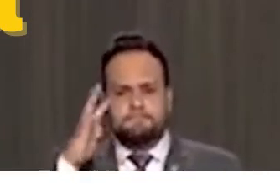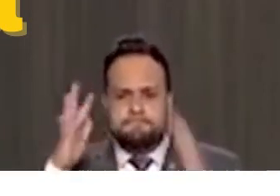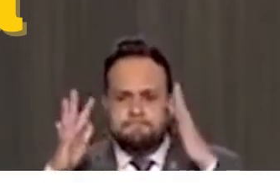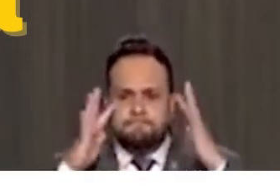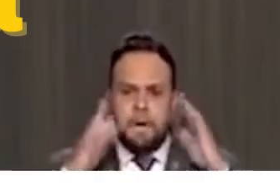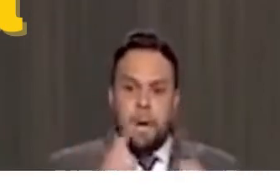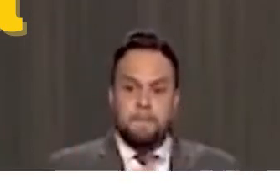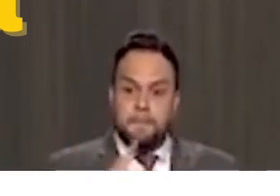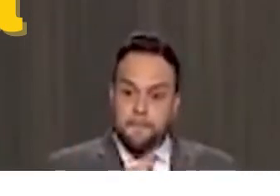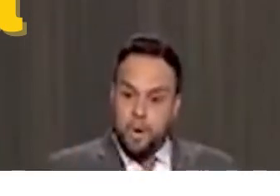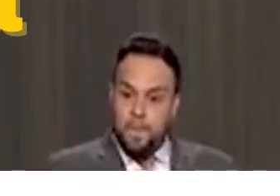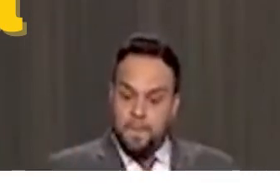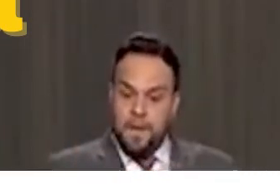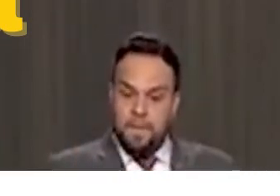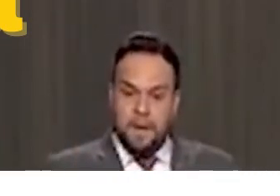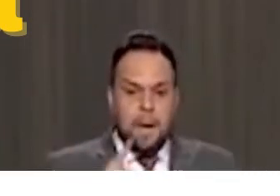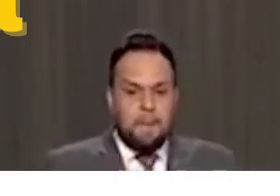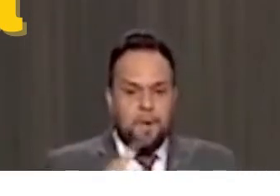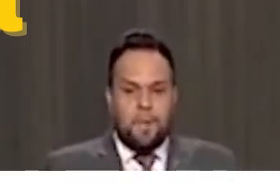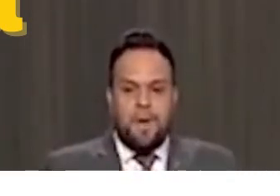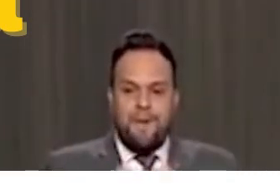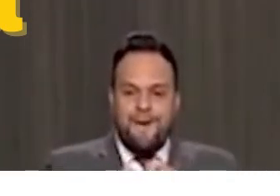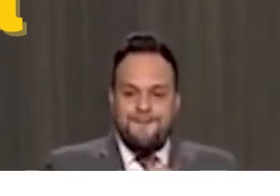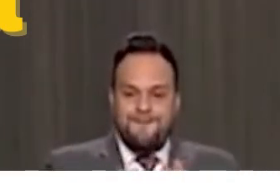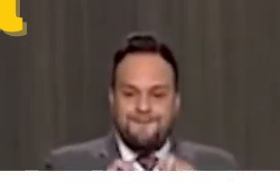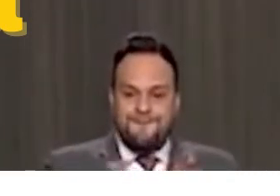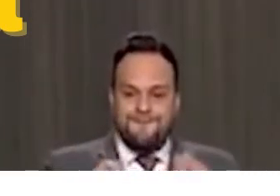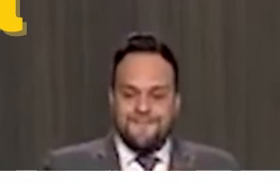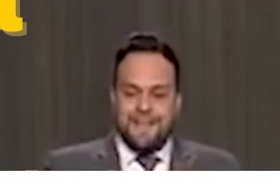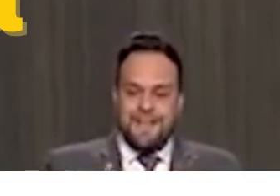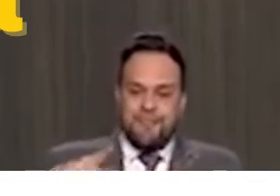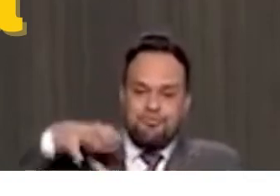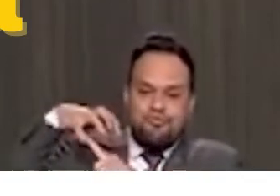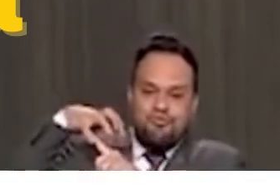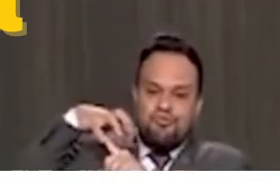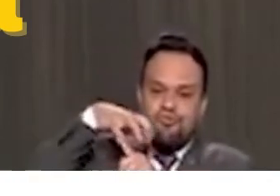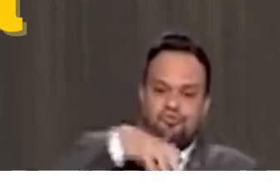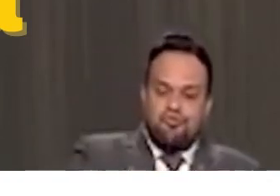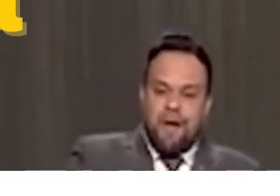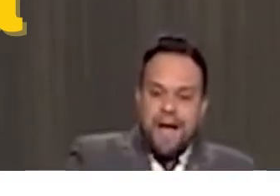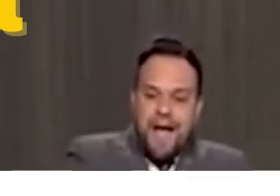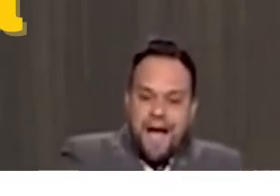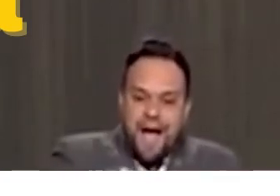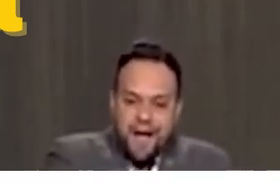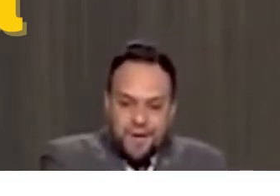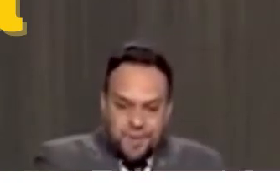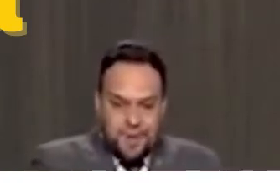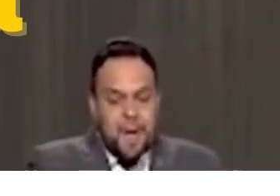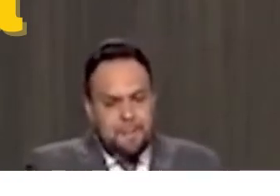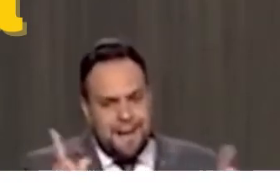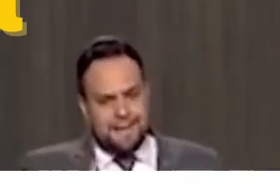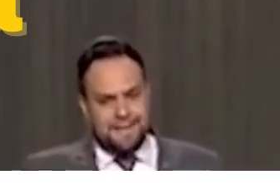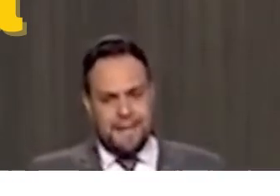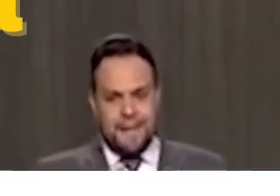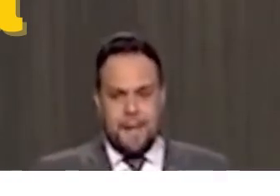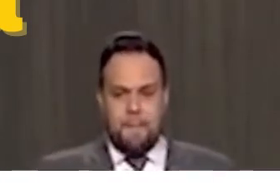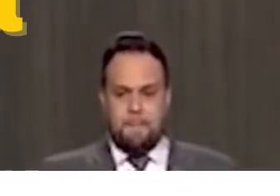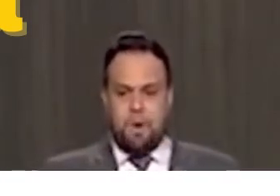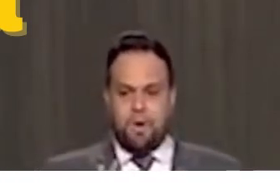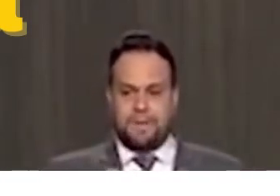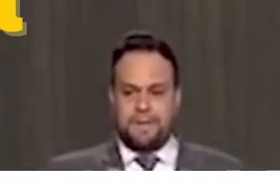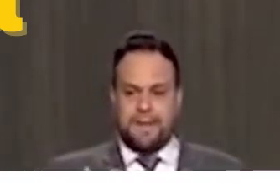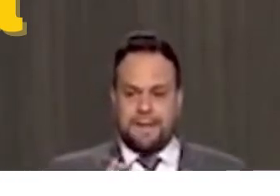uma crise de fertilizantes no Brasil, mas nós temos o potássio, que interessa a nossa agricultura, e nós dependemos hoje em dia quase